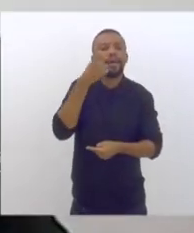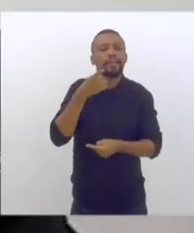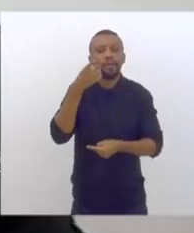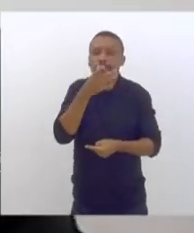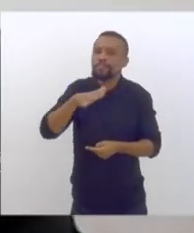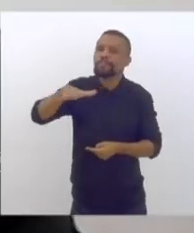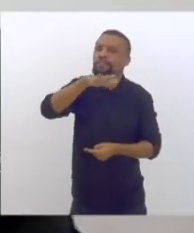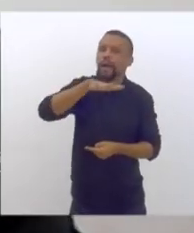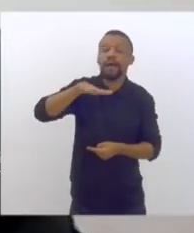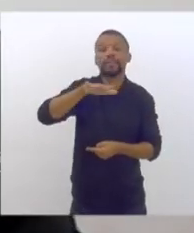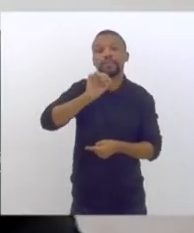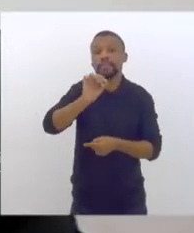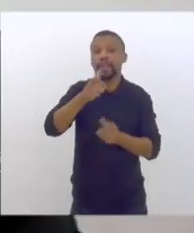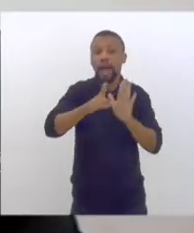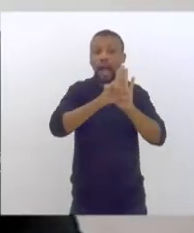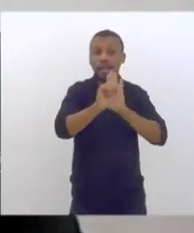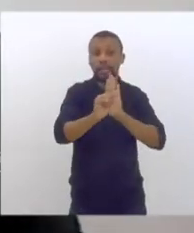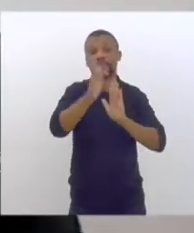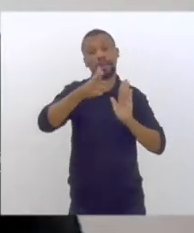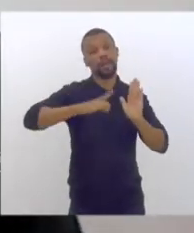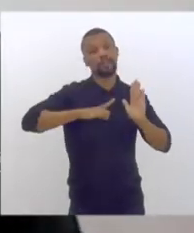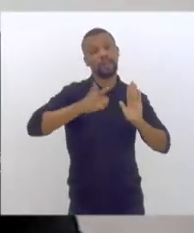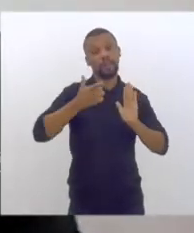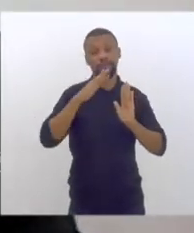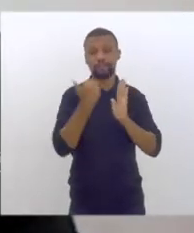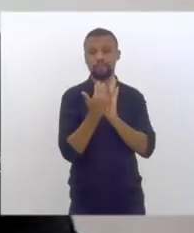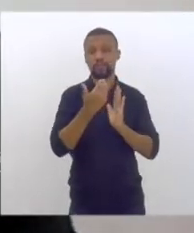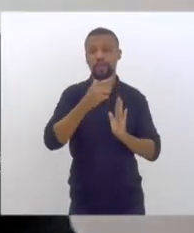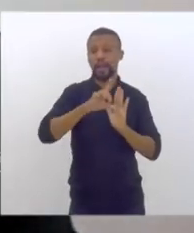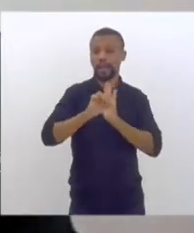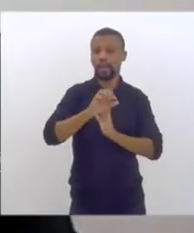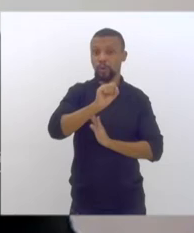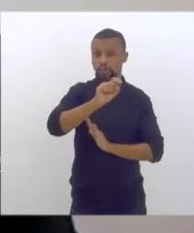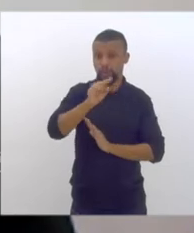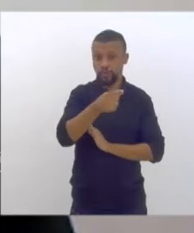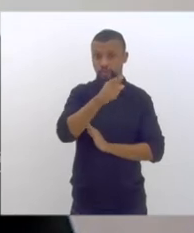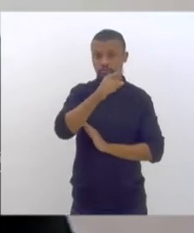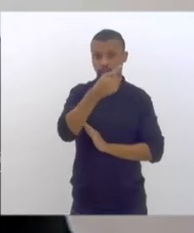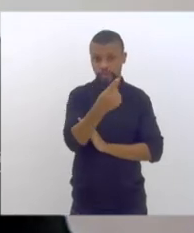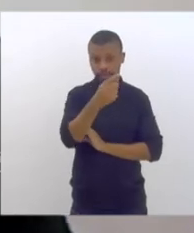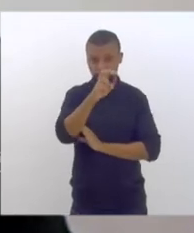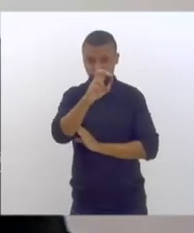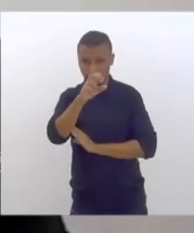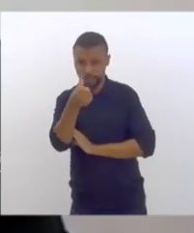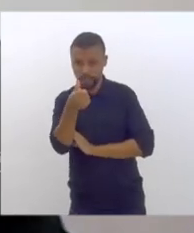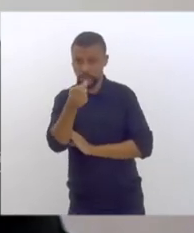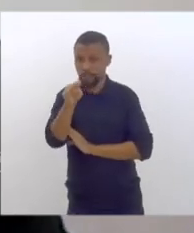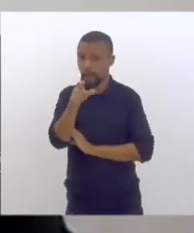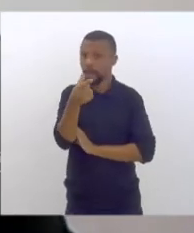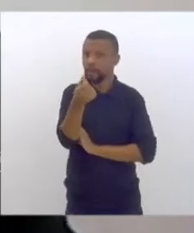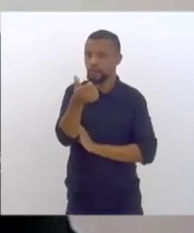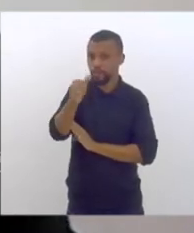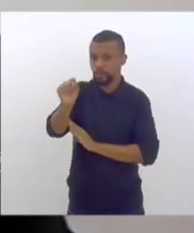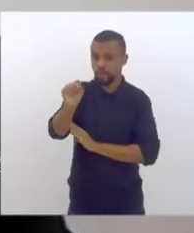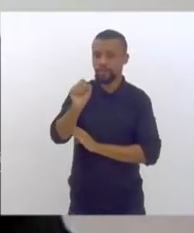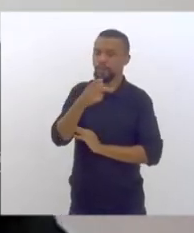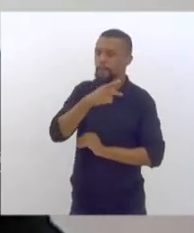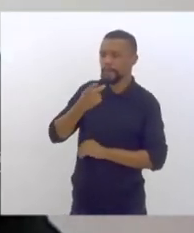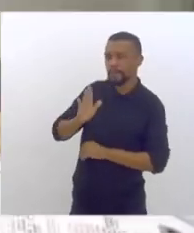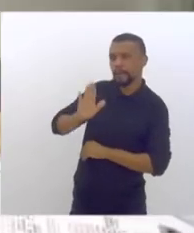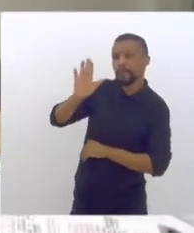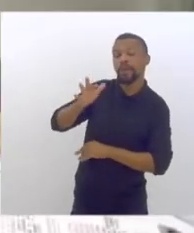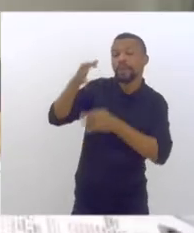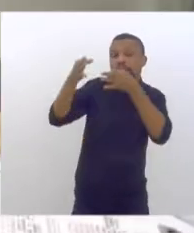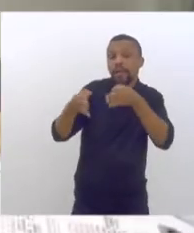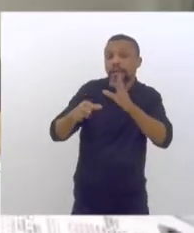pela prejudicar habilidade em função da Lei 8156 2018 Presidente waldênio